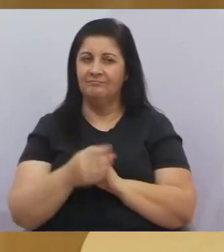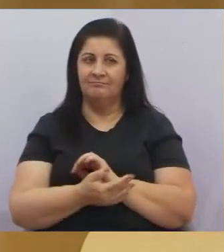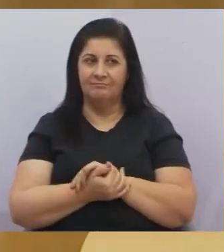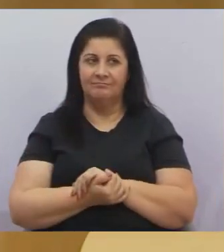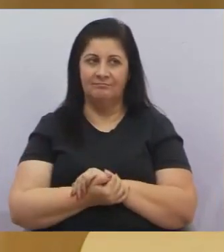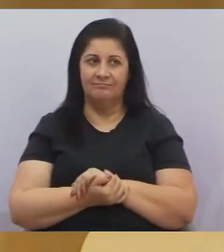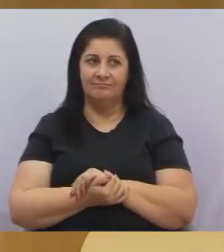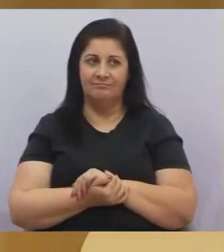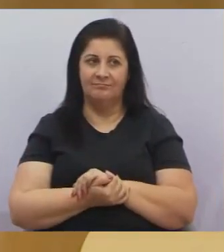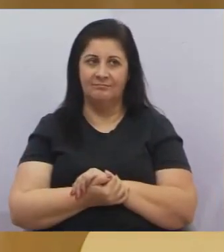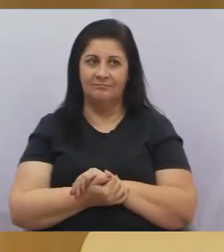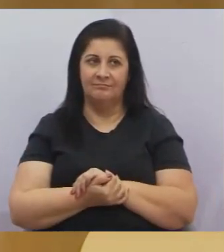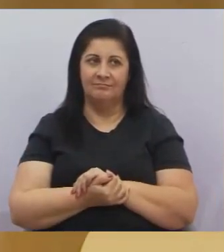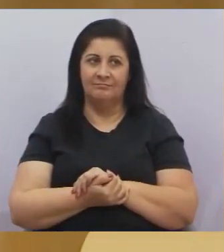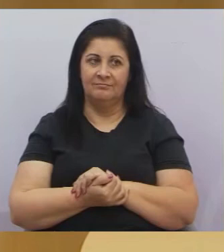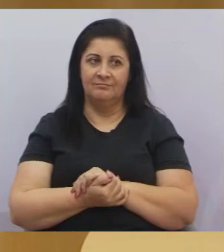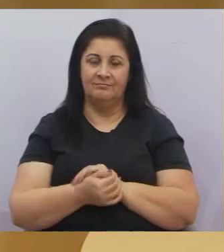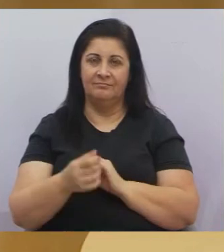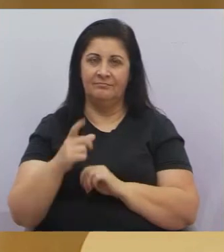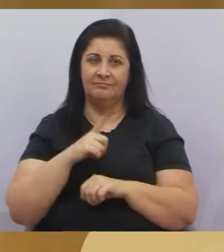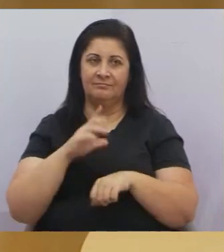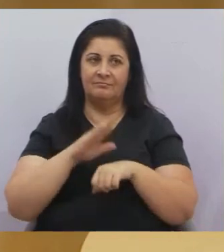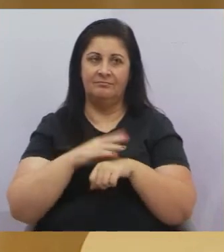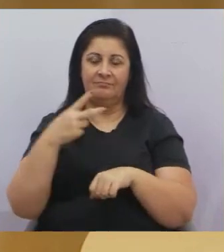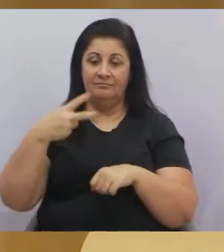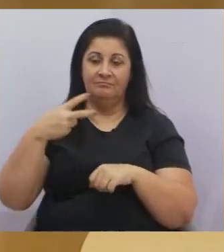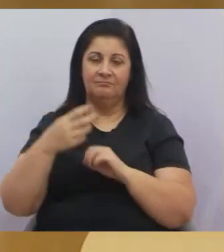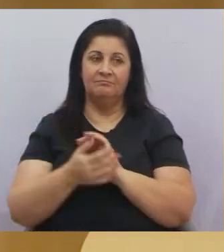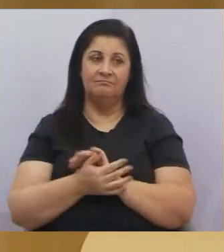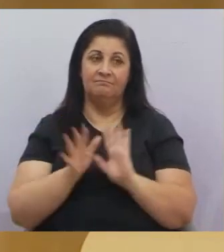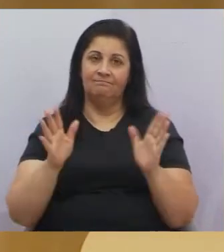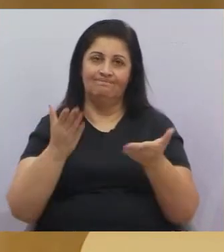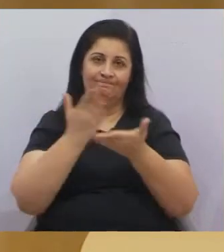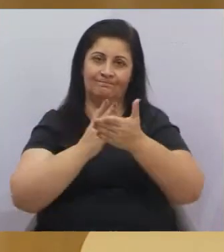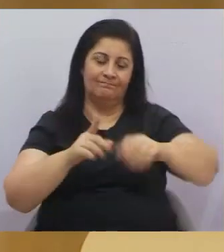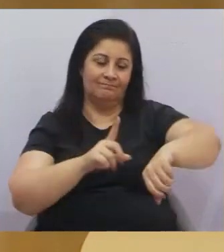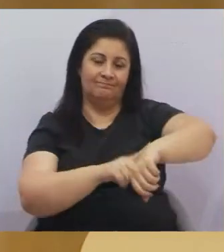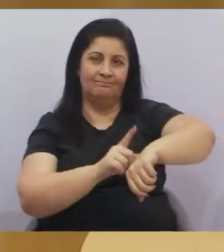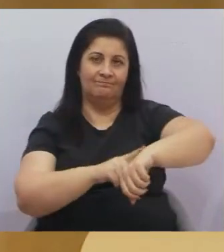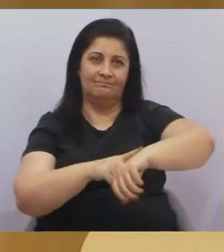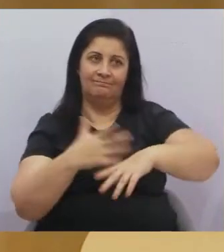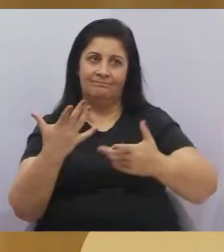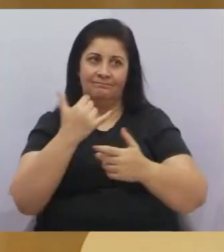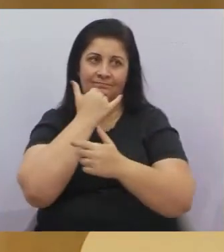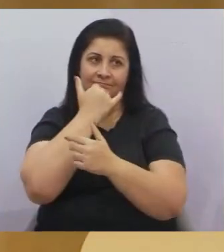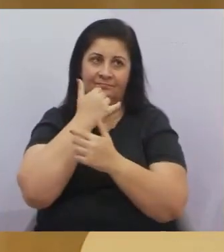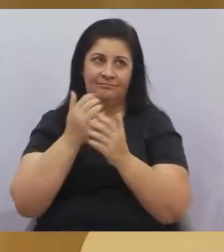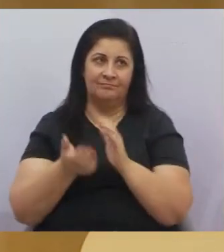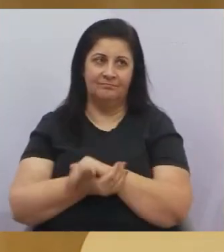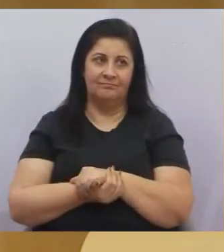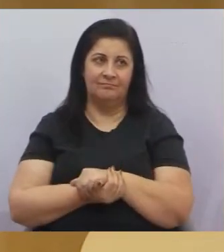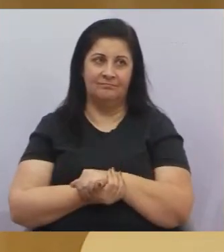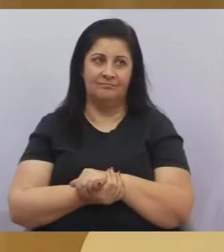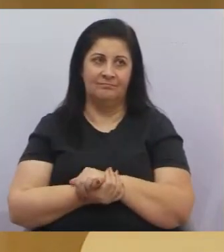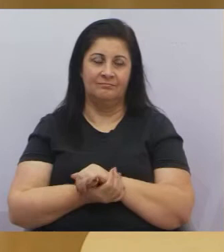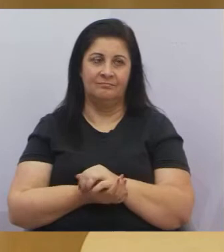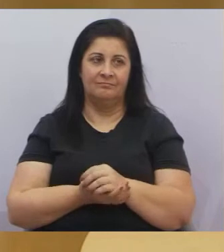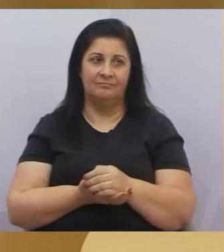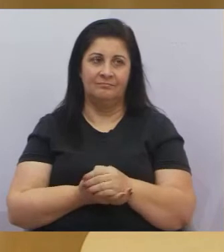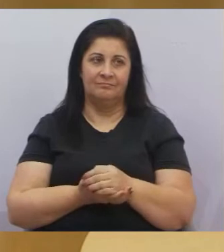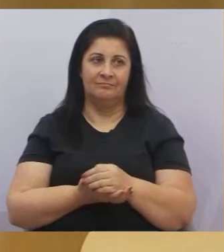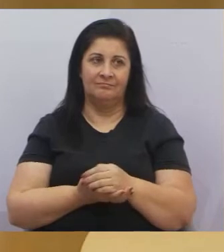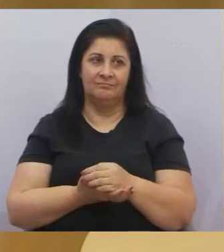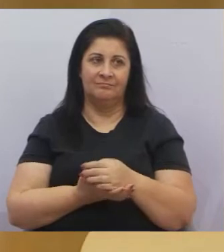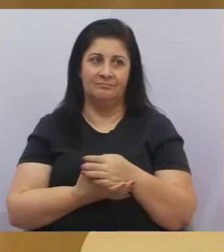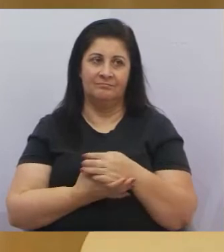tem aqui mais 2 FG, já acabou meu tempo, vereadora, não tem como dar o tempo, desculpa, não tem como dar o tempo. Então, vamos